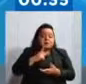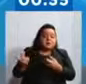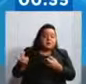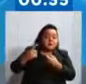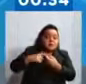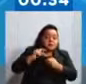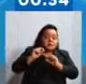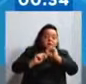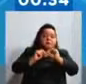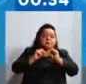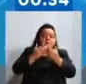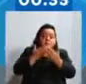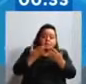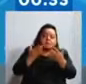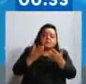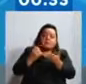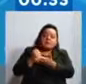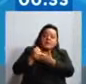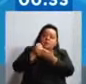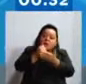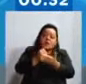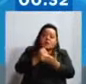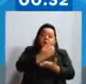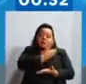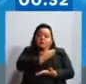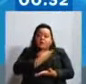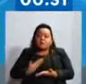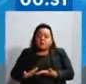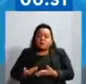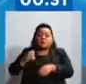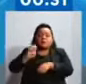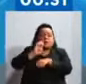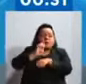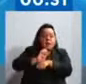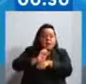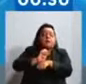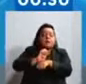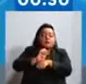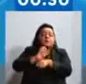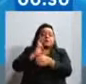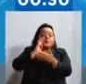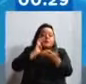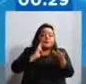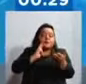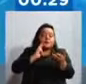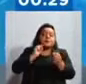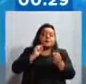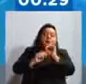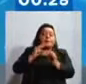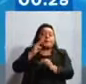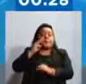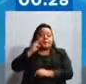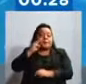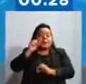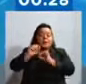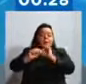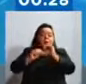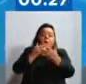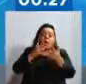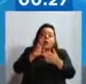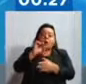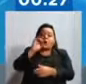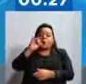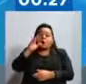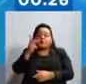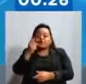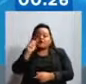crescimento, nós precisamos sim do apoio do governador do Estado de Rondônia, coronel Max Rocha. Só assim nós vamos poder desenvolver e sair